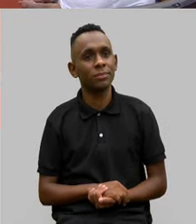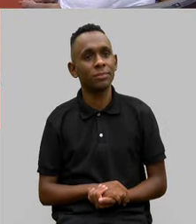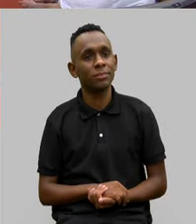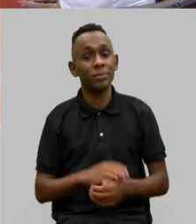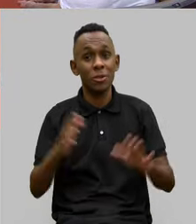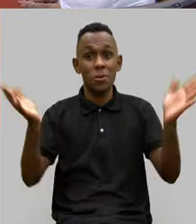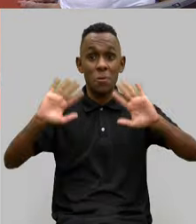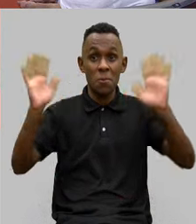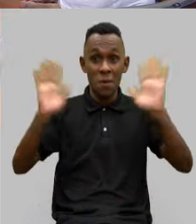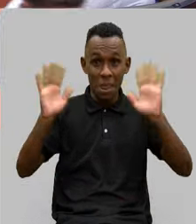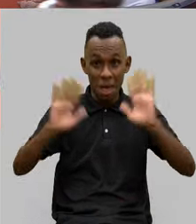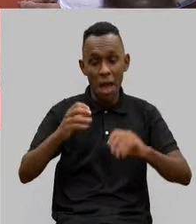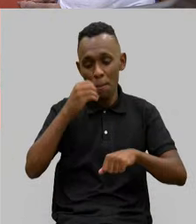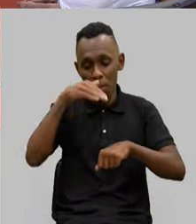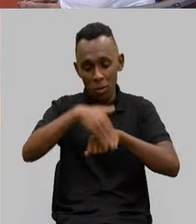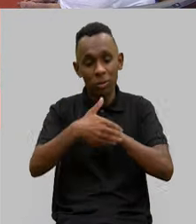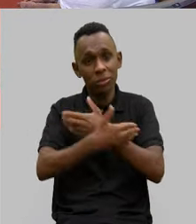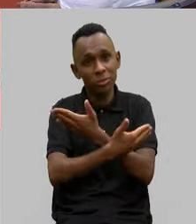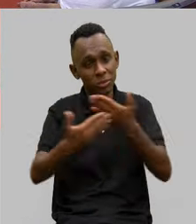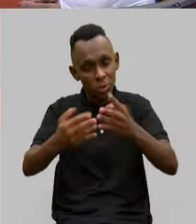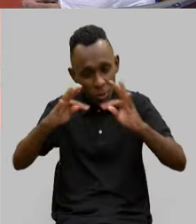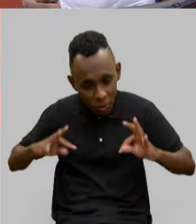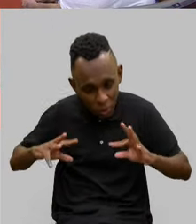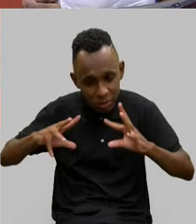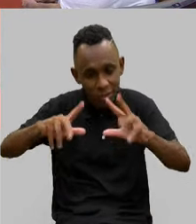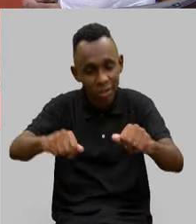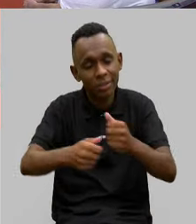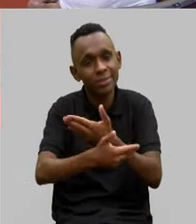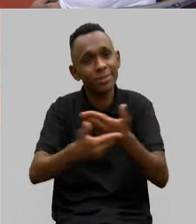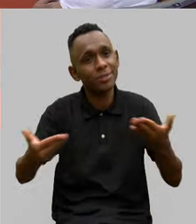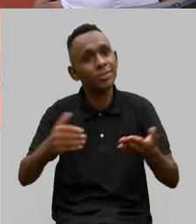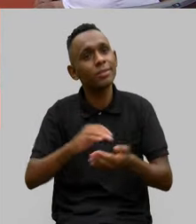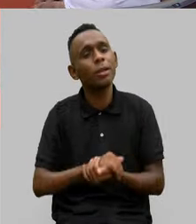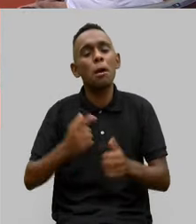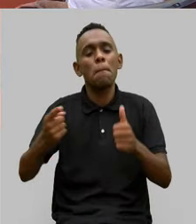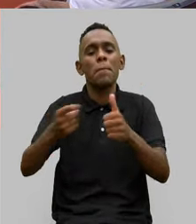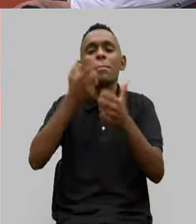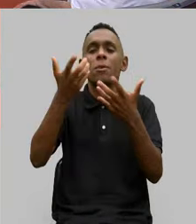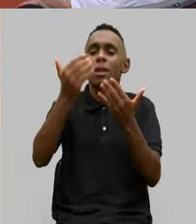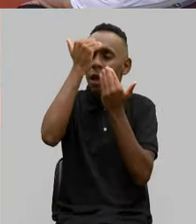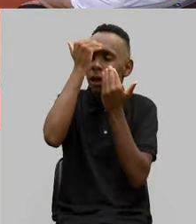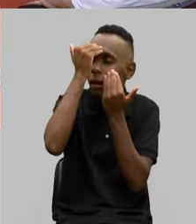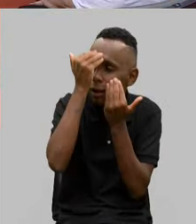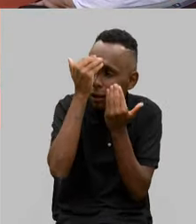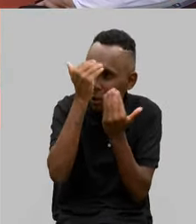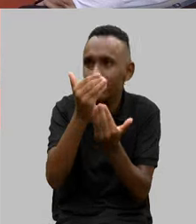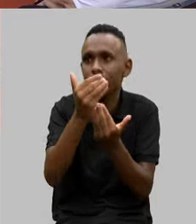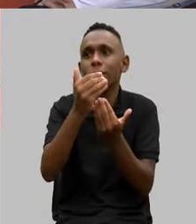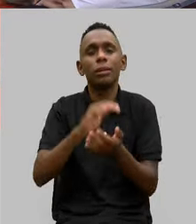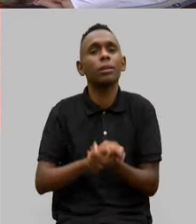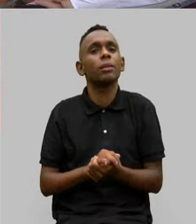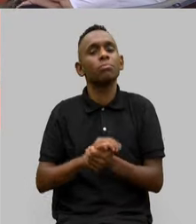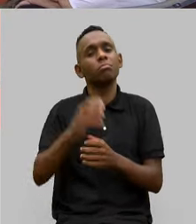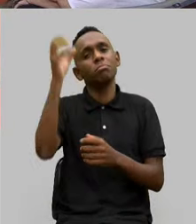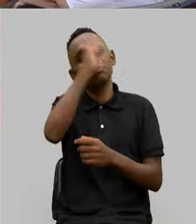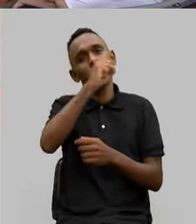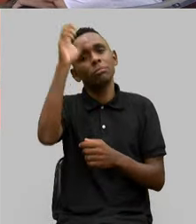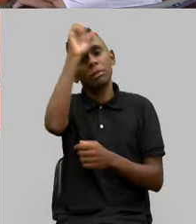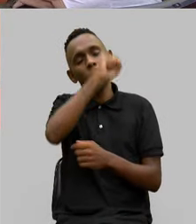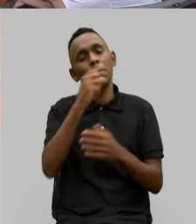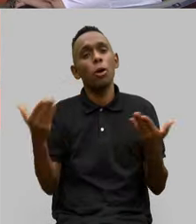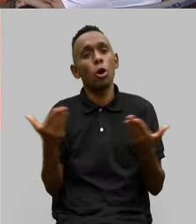Olá muito boa noite a todos a todas e primeiro agradecer todo esse aprendizado de hoje